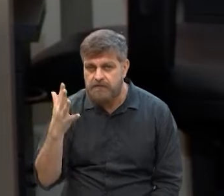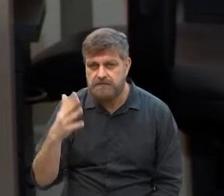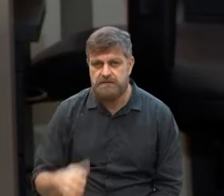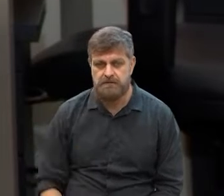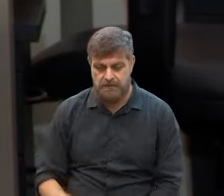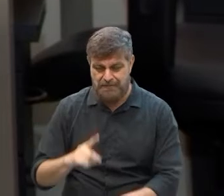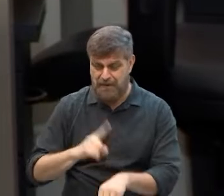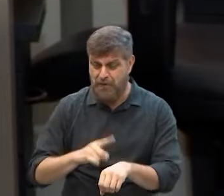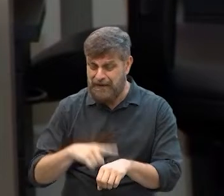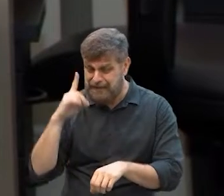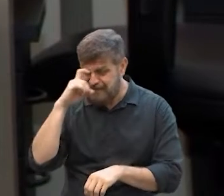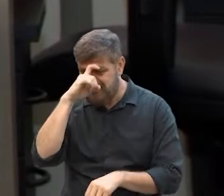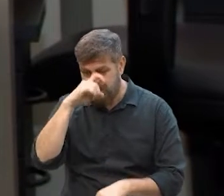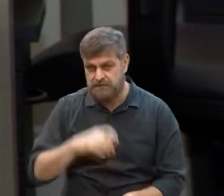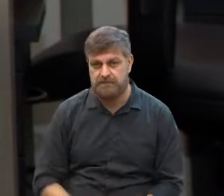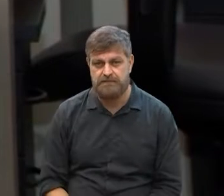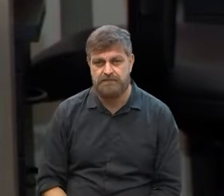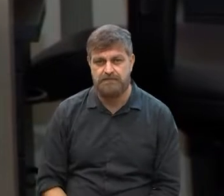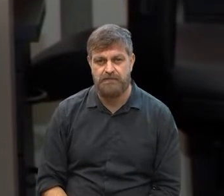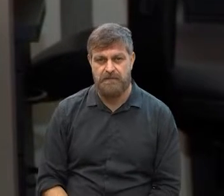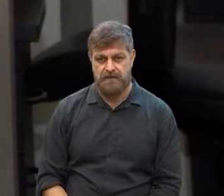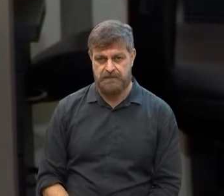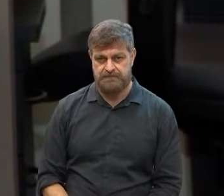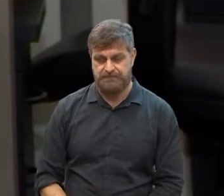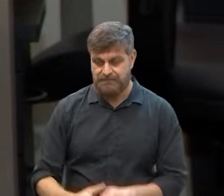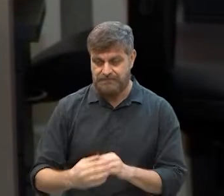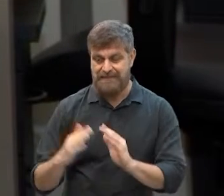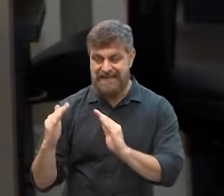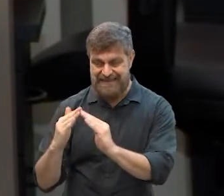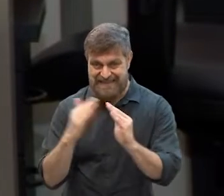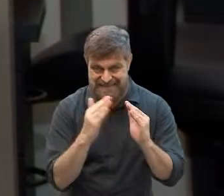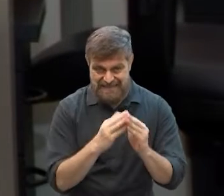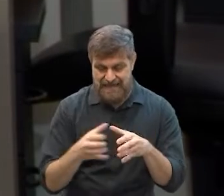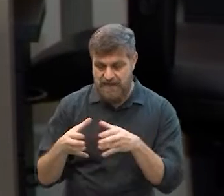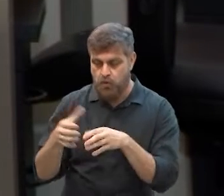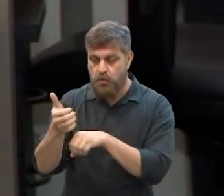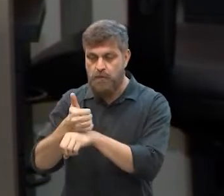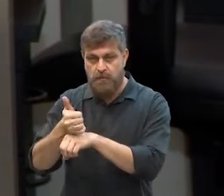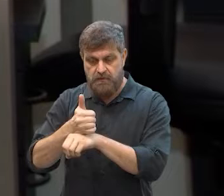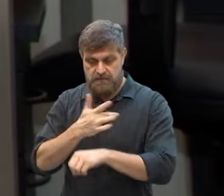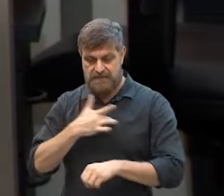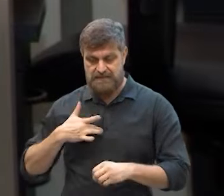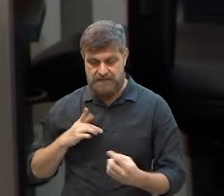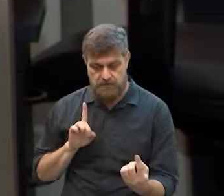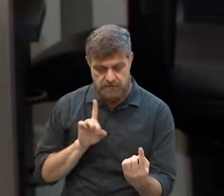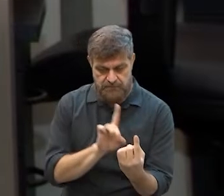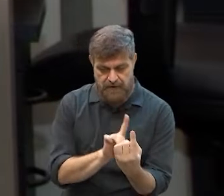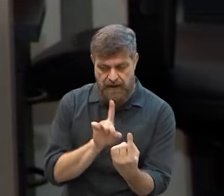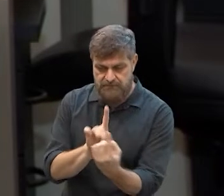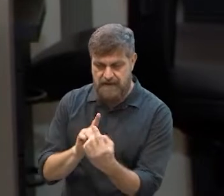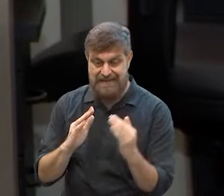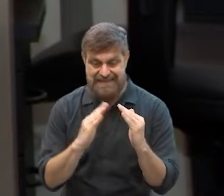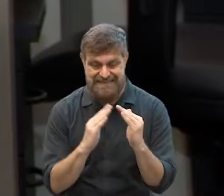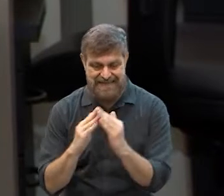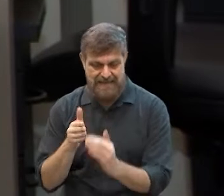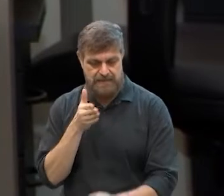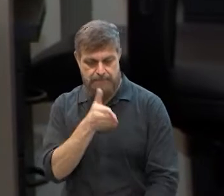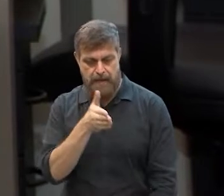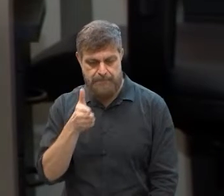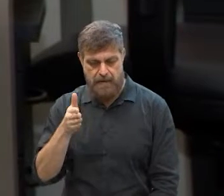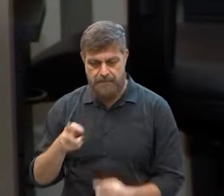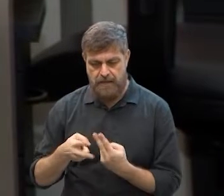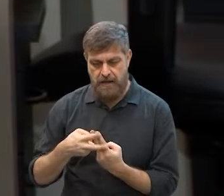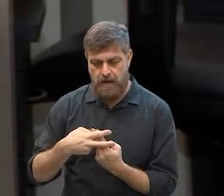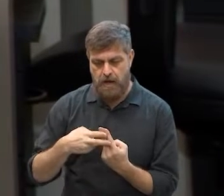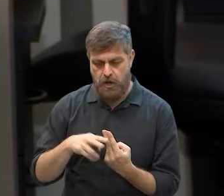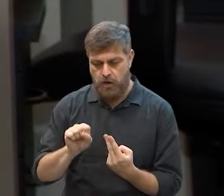momento muito delicado, né? O SAD é o Serviço de Atendimento Domiciliar. É um serviço prestado pelo SUS